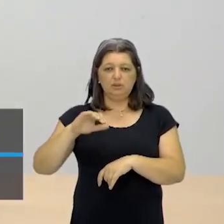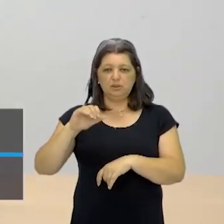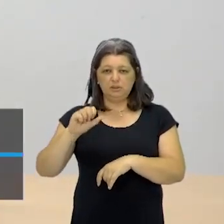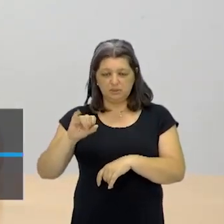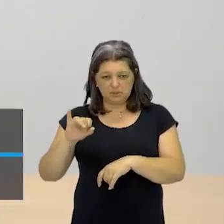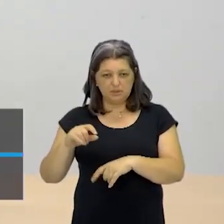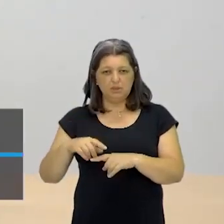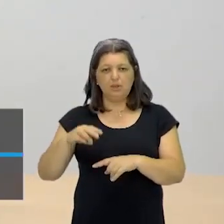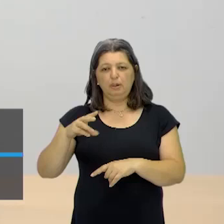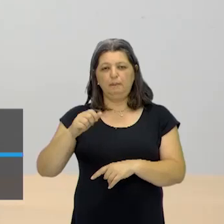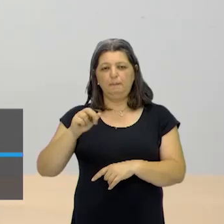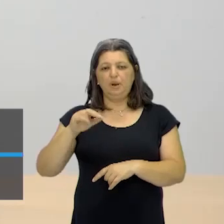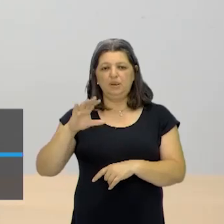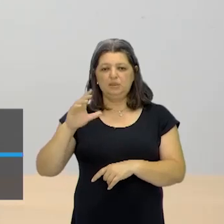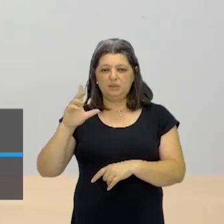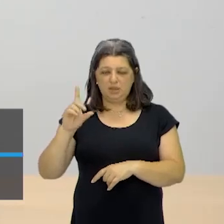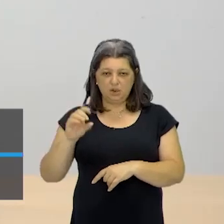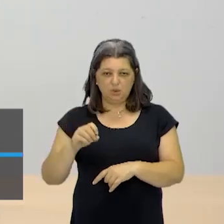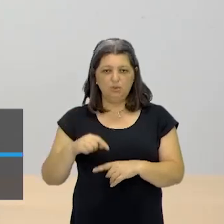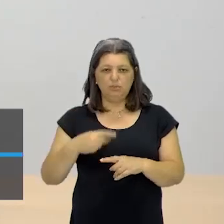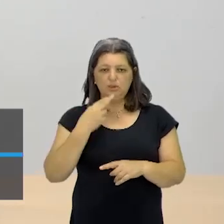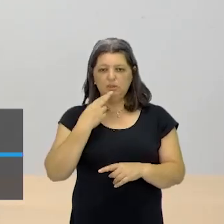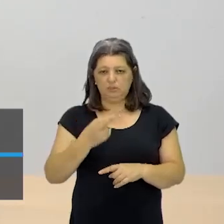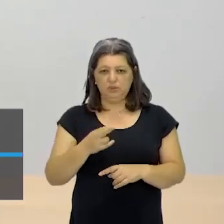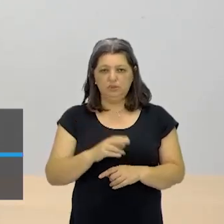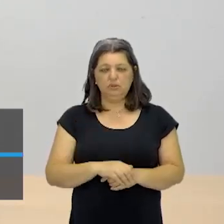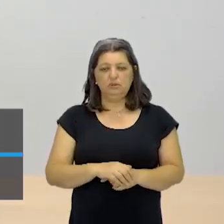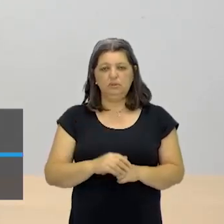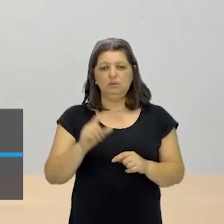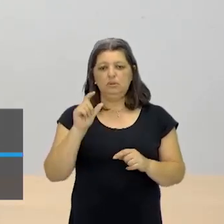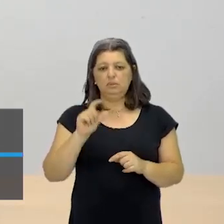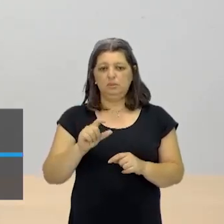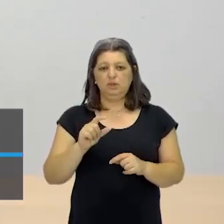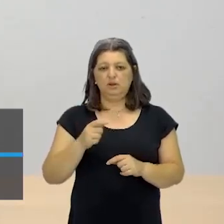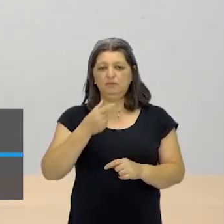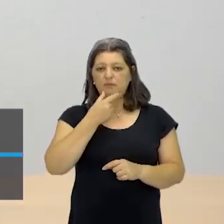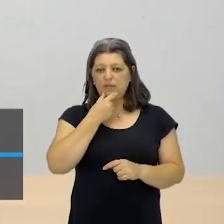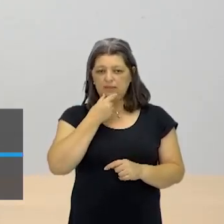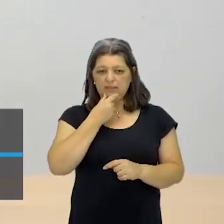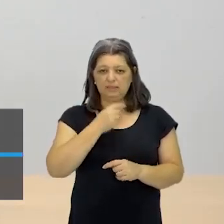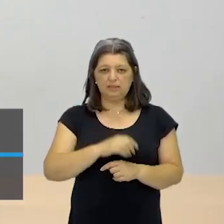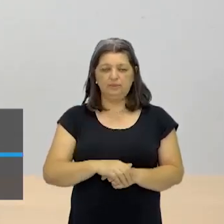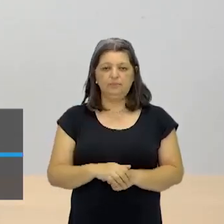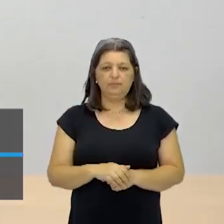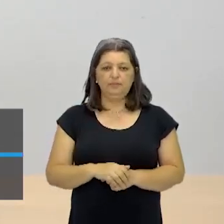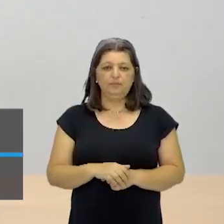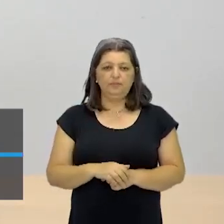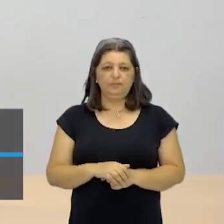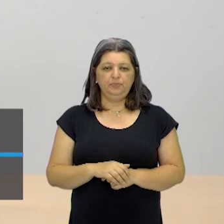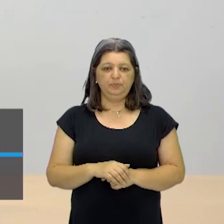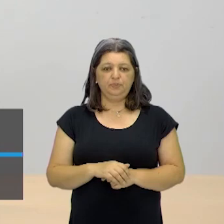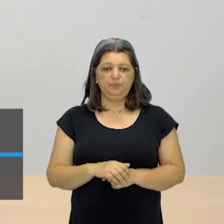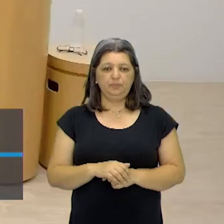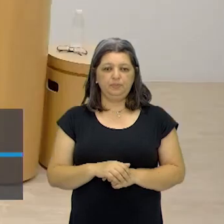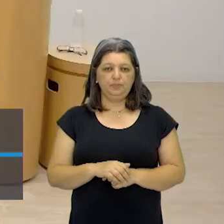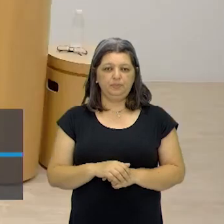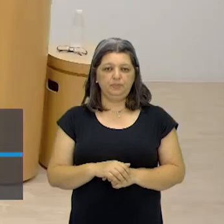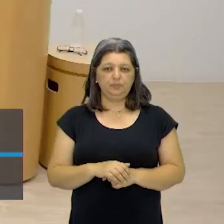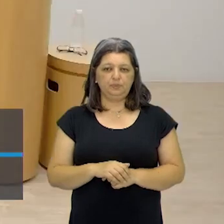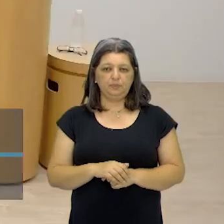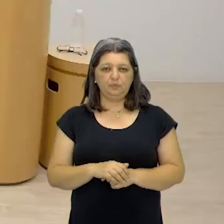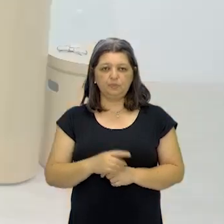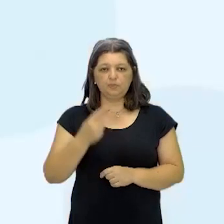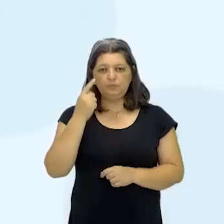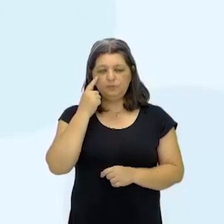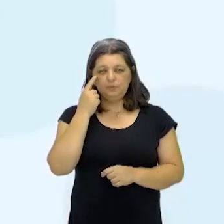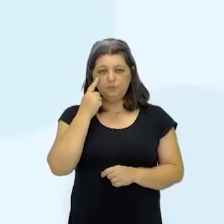o Marcelo, a Marcela, responderam. Stereotype, prejudice e discrimination. Legal. Então, está certinho. Então, a gente tem